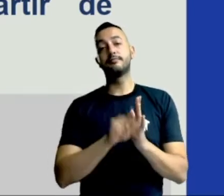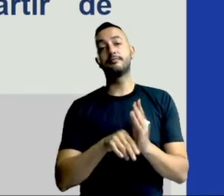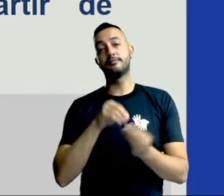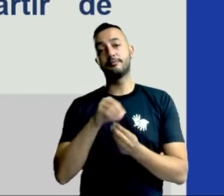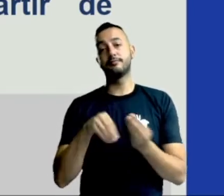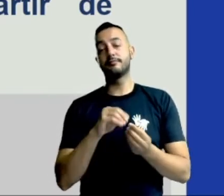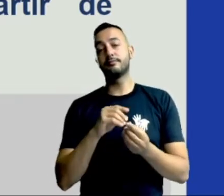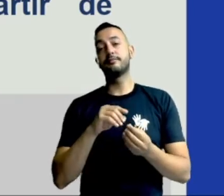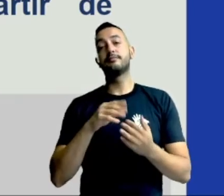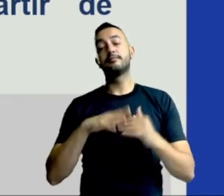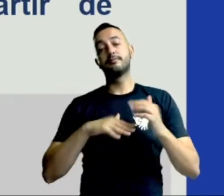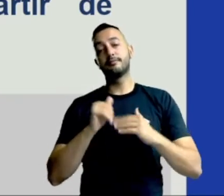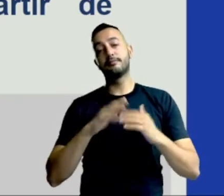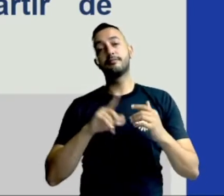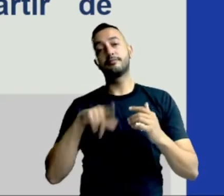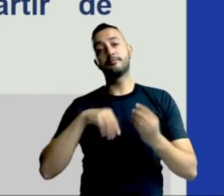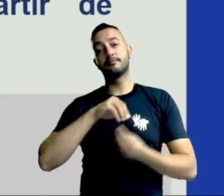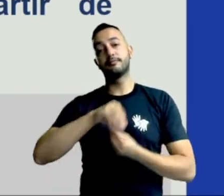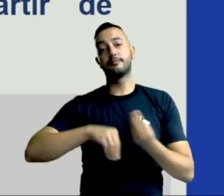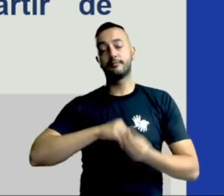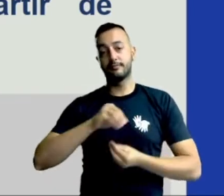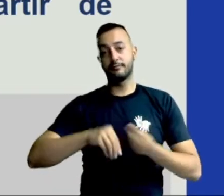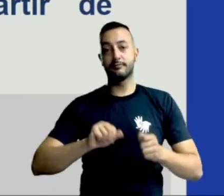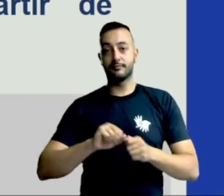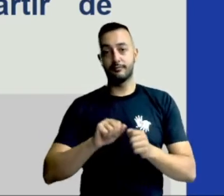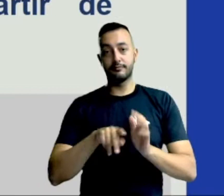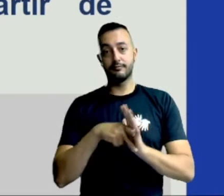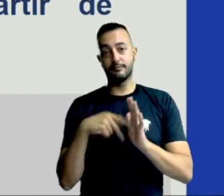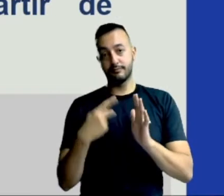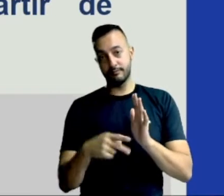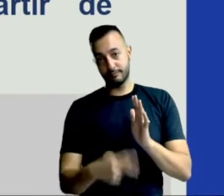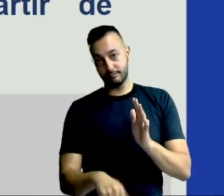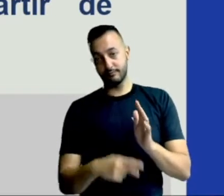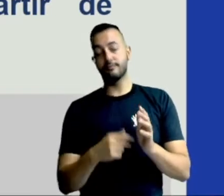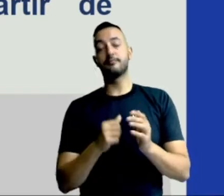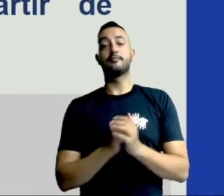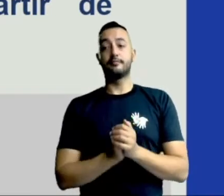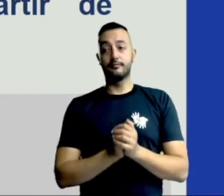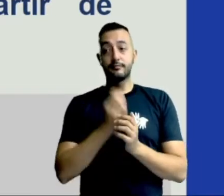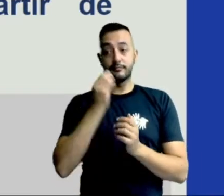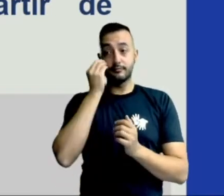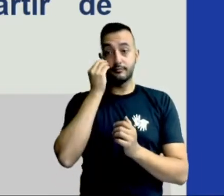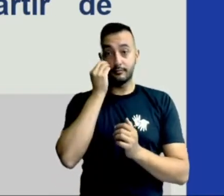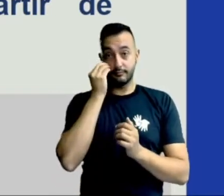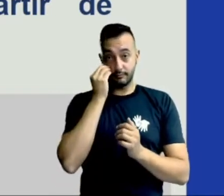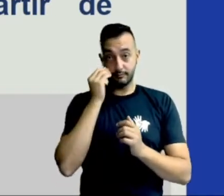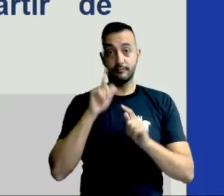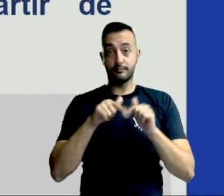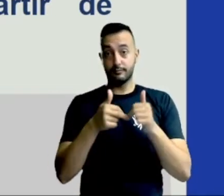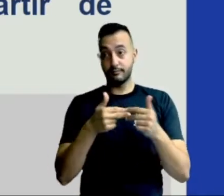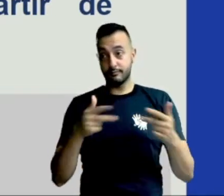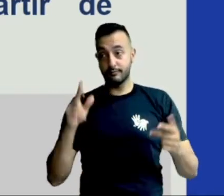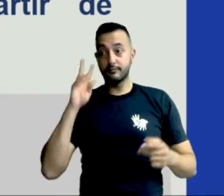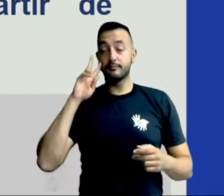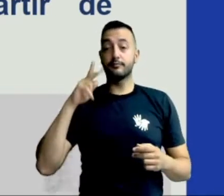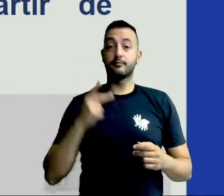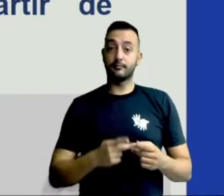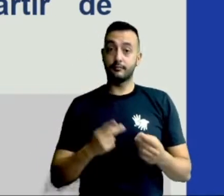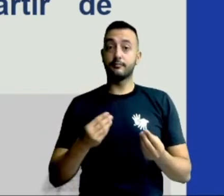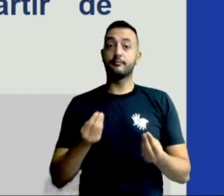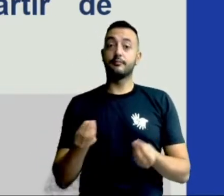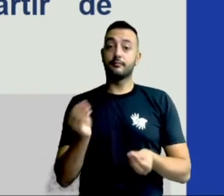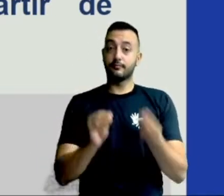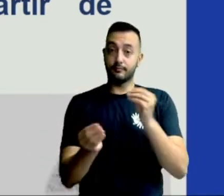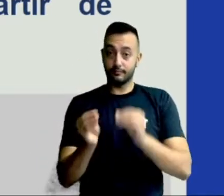e realizar misturas com base em suas propriedades físicas, observáveis da matéria, reconhecendo sua